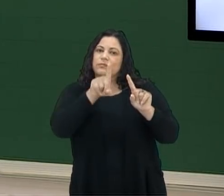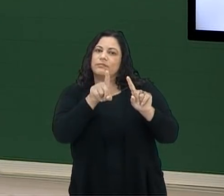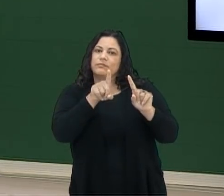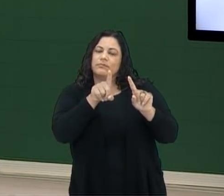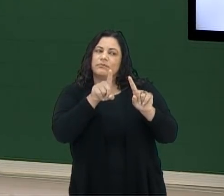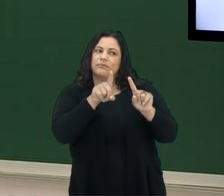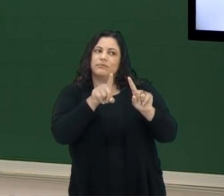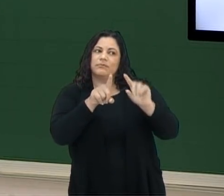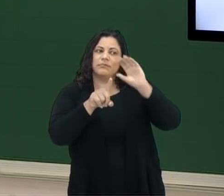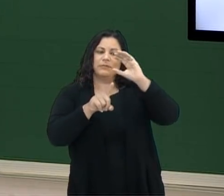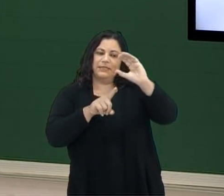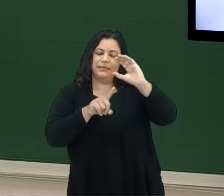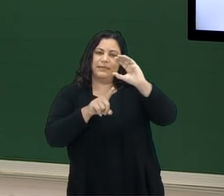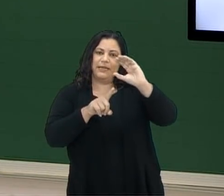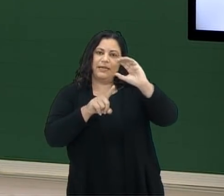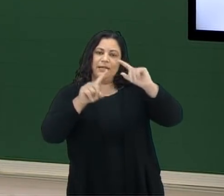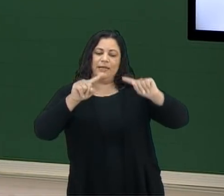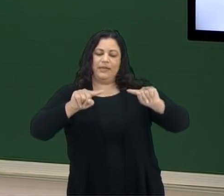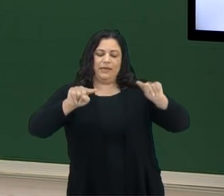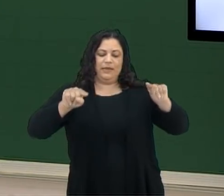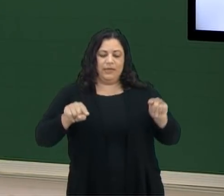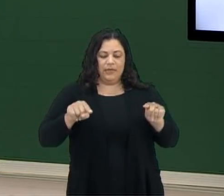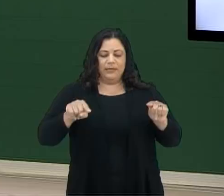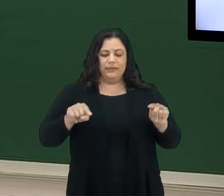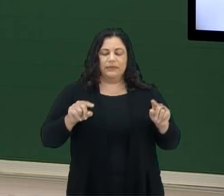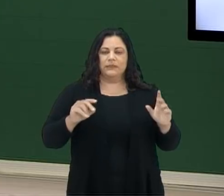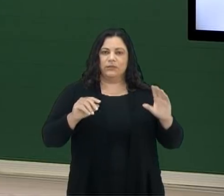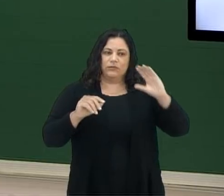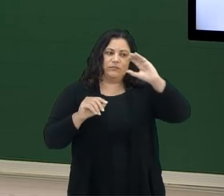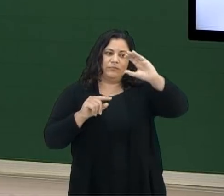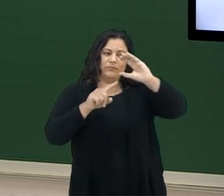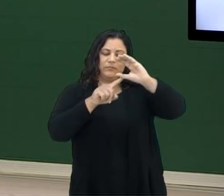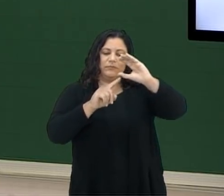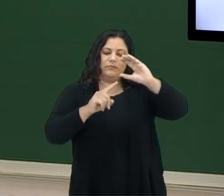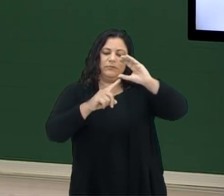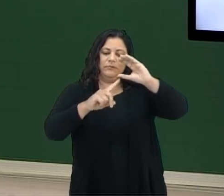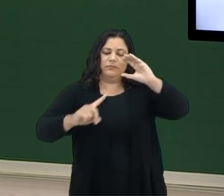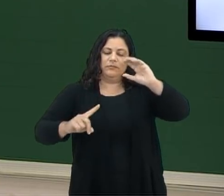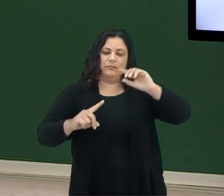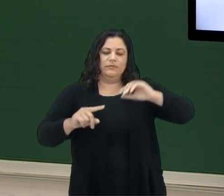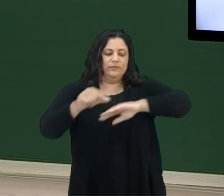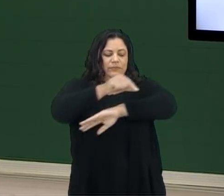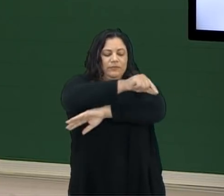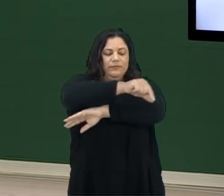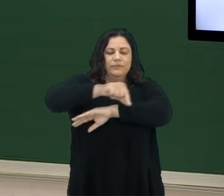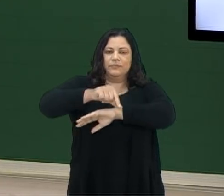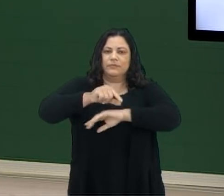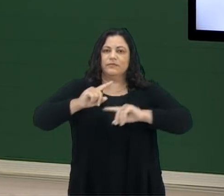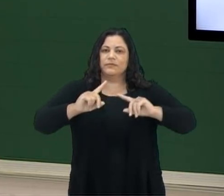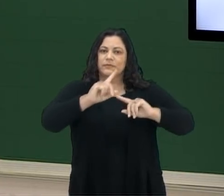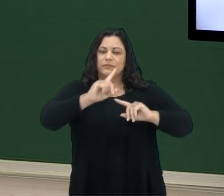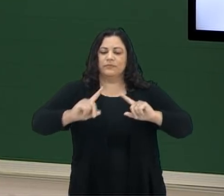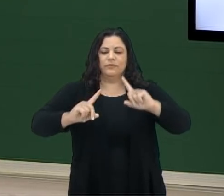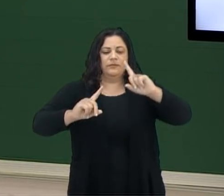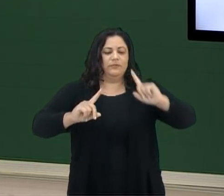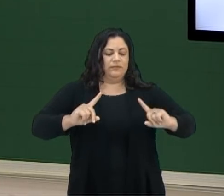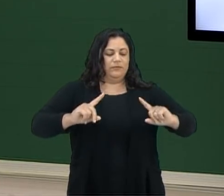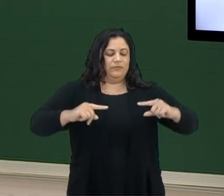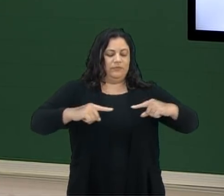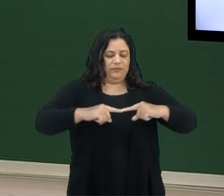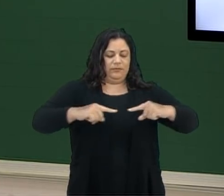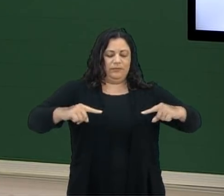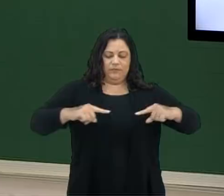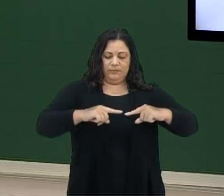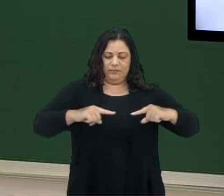ponto onde os dois se encontravam, que chamei esse ponto de C. Aí eu peguei a régua, liguei do ponto A até o ponto C e do